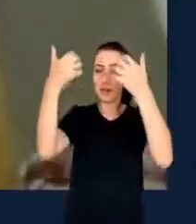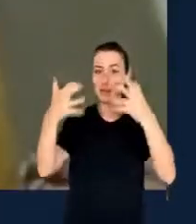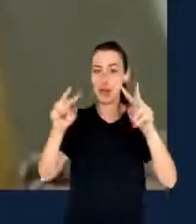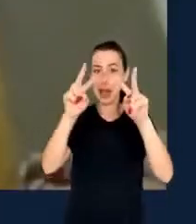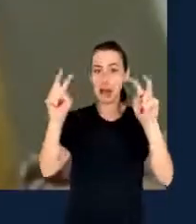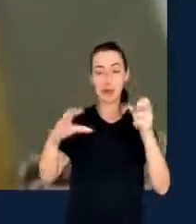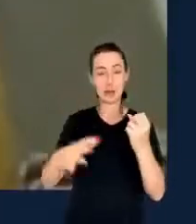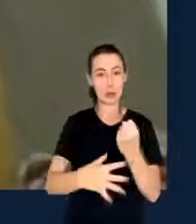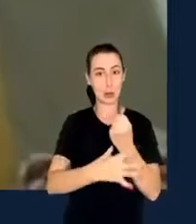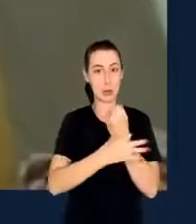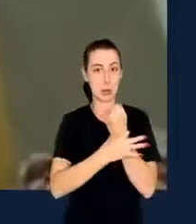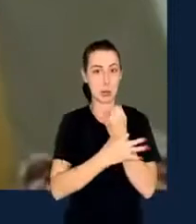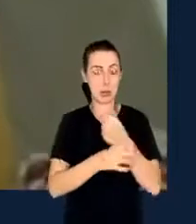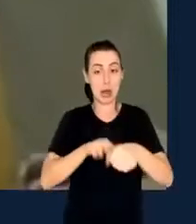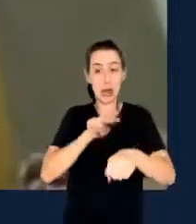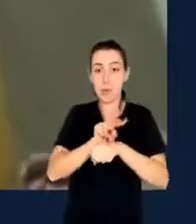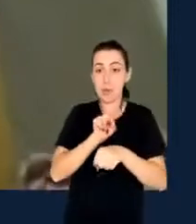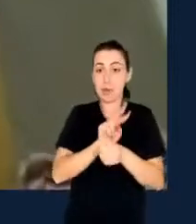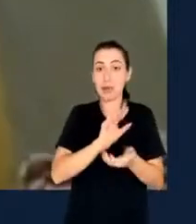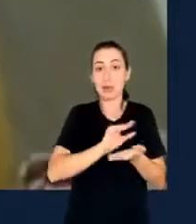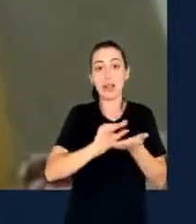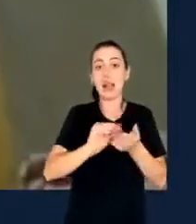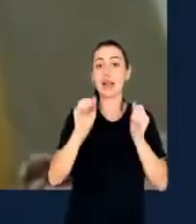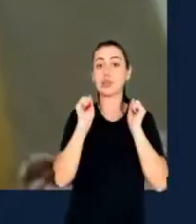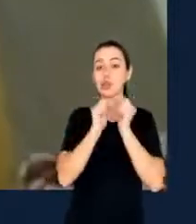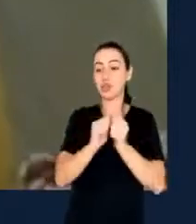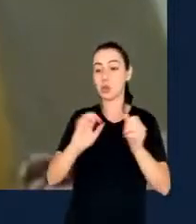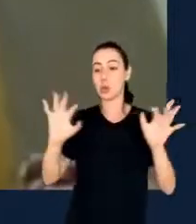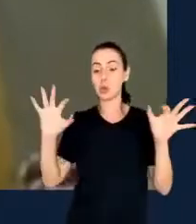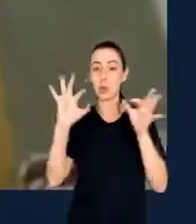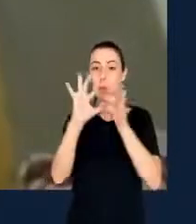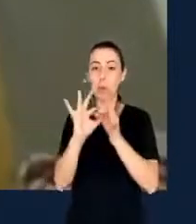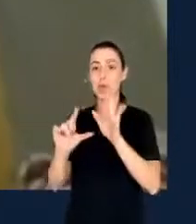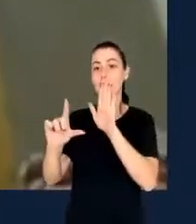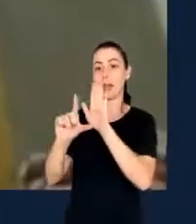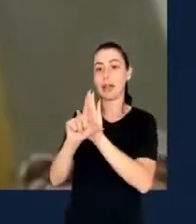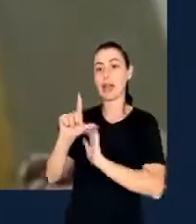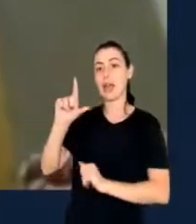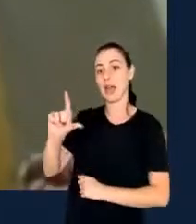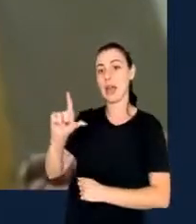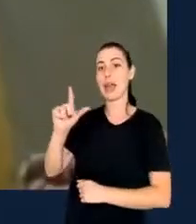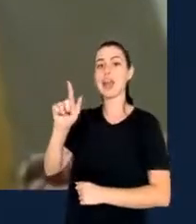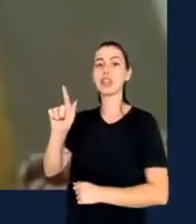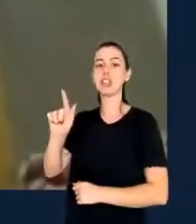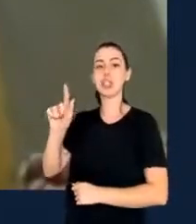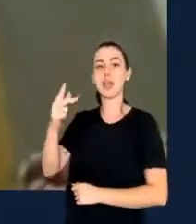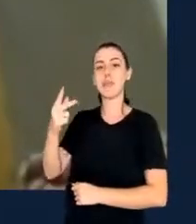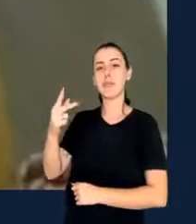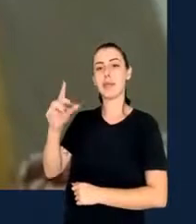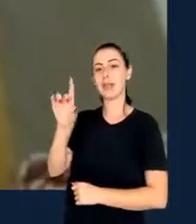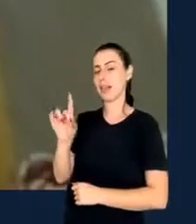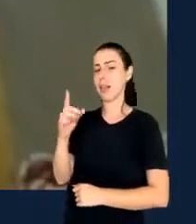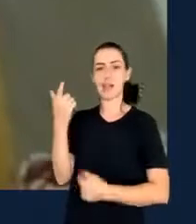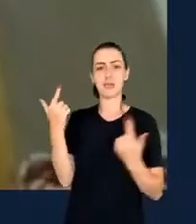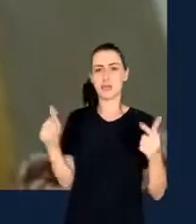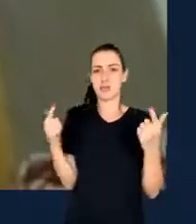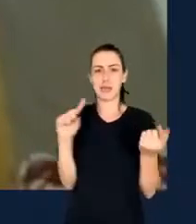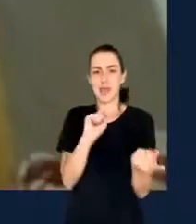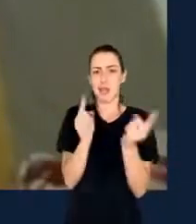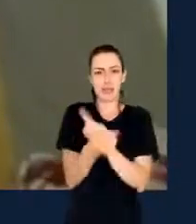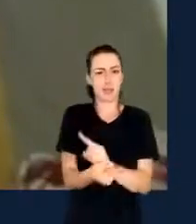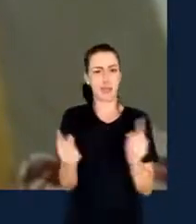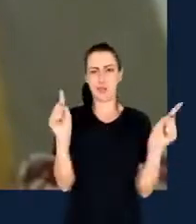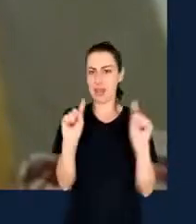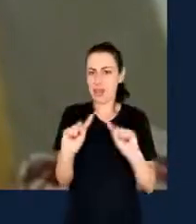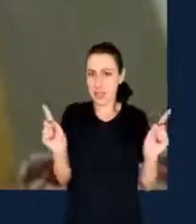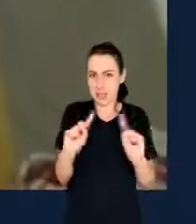para além das defender enquanto eu consertar muito longe de ser uma controvérsia no mundo inteiro eu acho